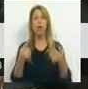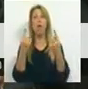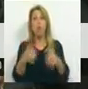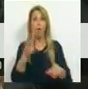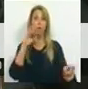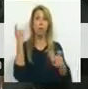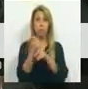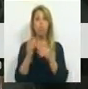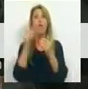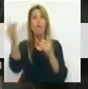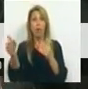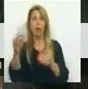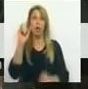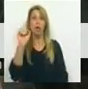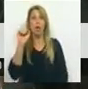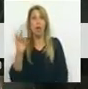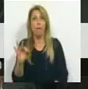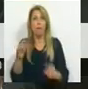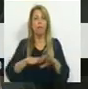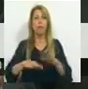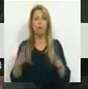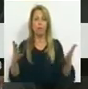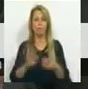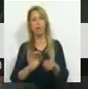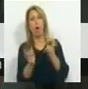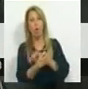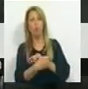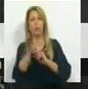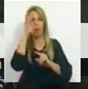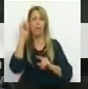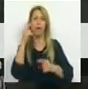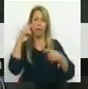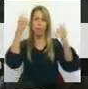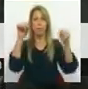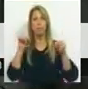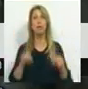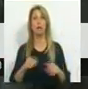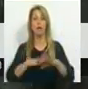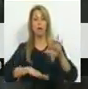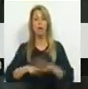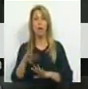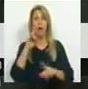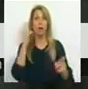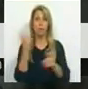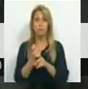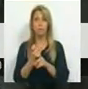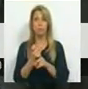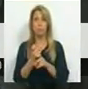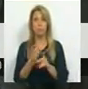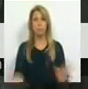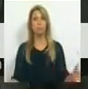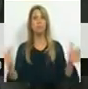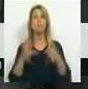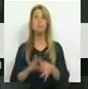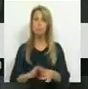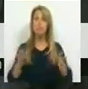da IGF. E, portanto, ao contrário da ideia que se tentou passar, a realização de auditorias que vão coadjuvar,